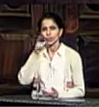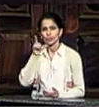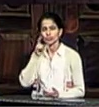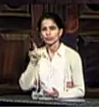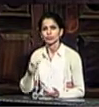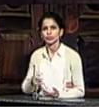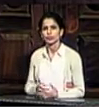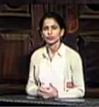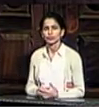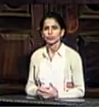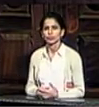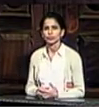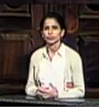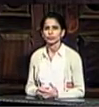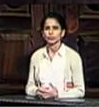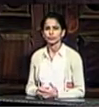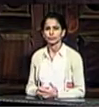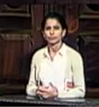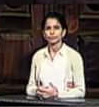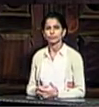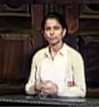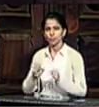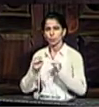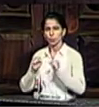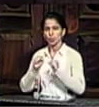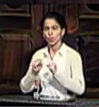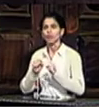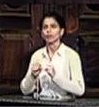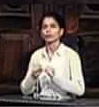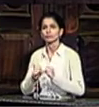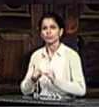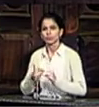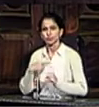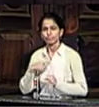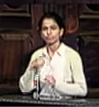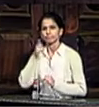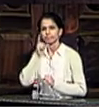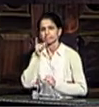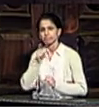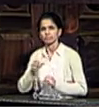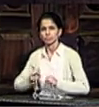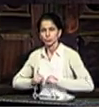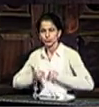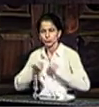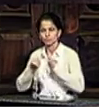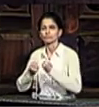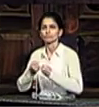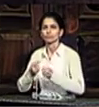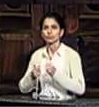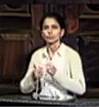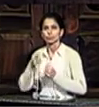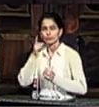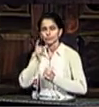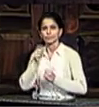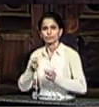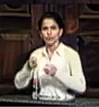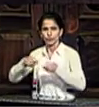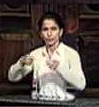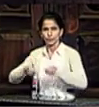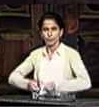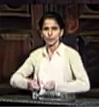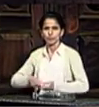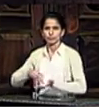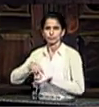maior de conviver com a adversidade. Mas o que eu acho, que aí consigo entender